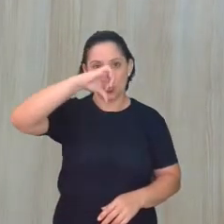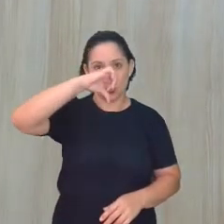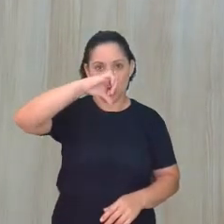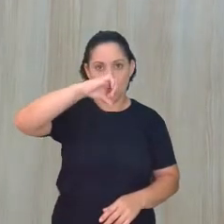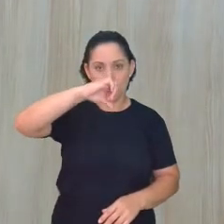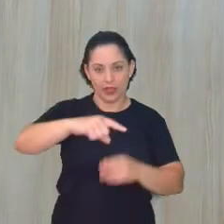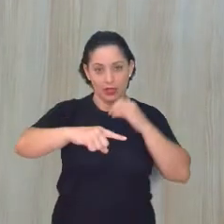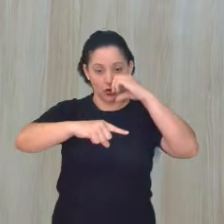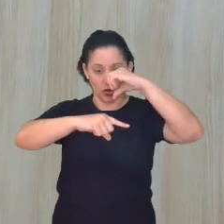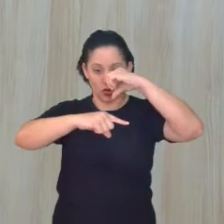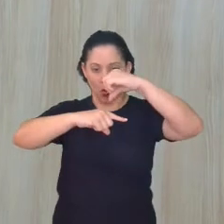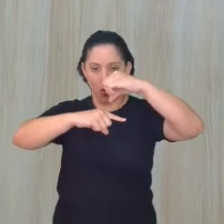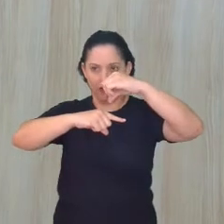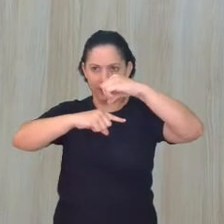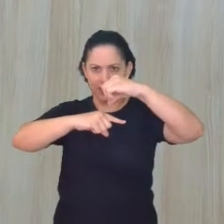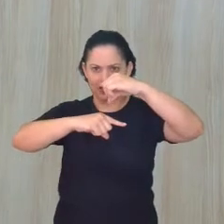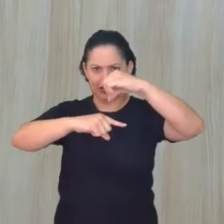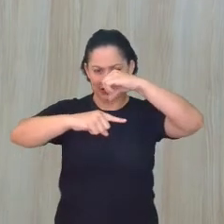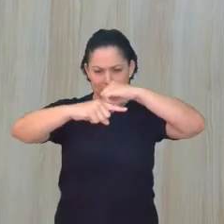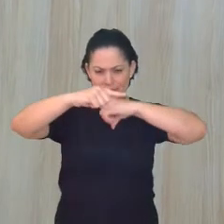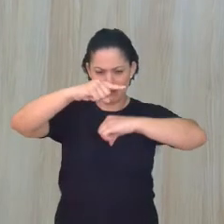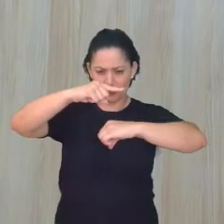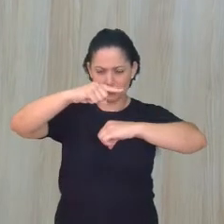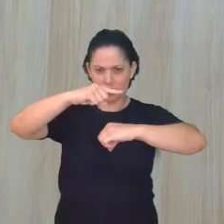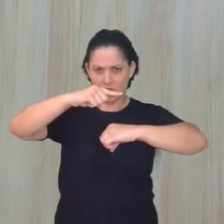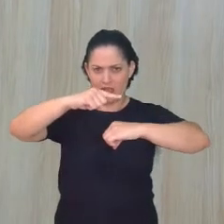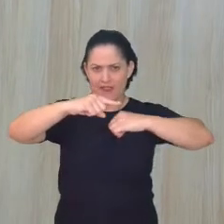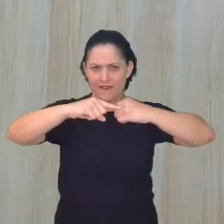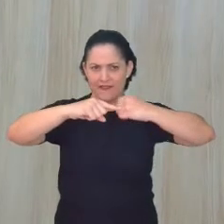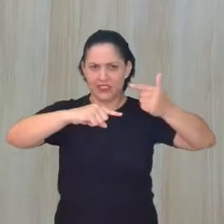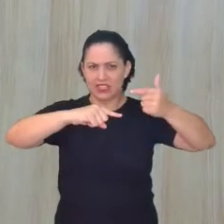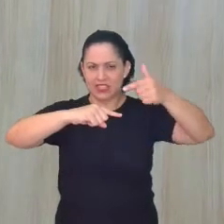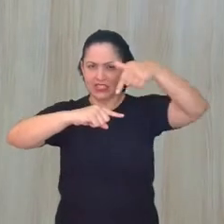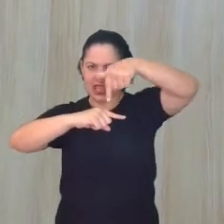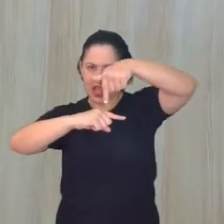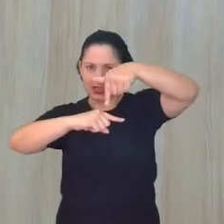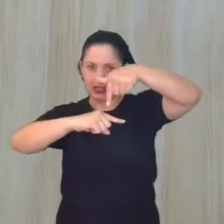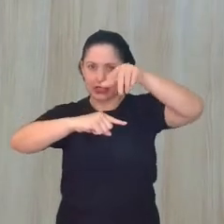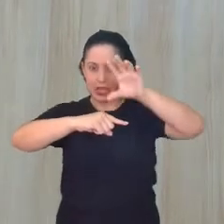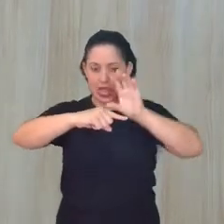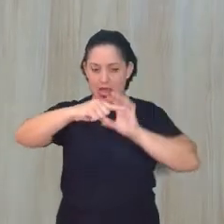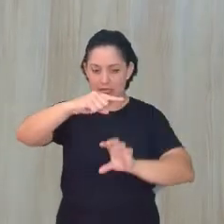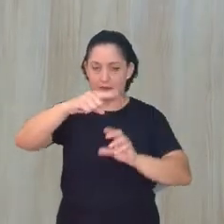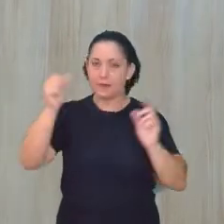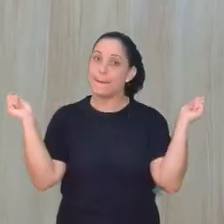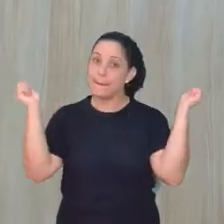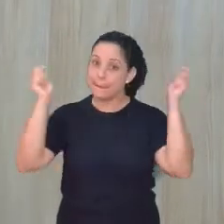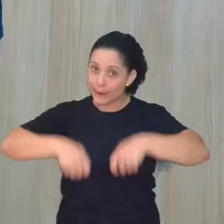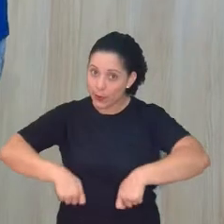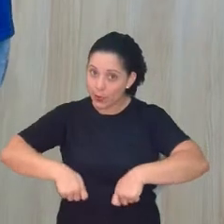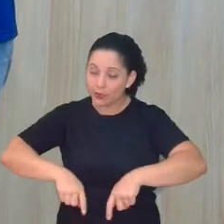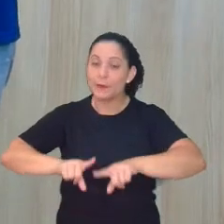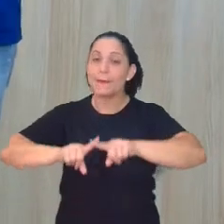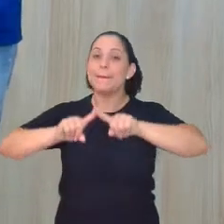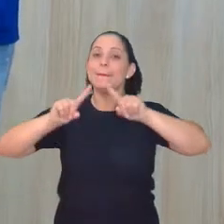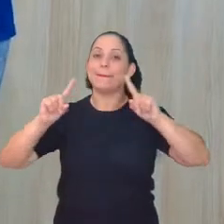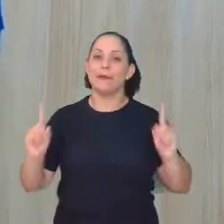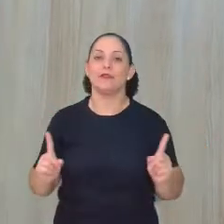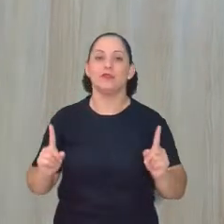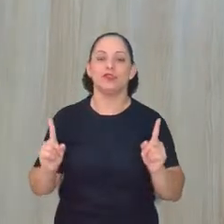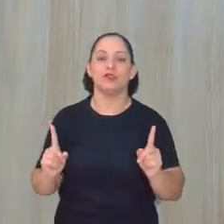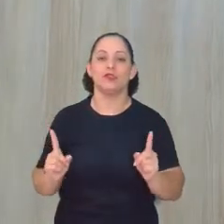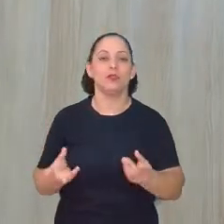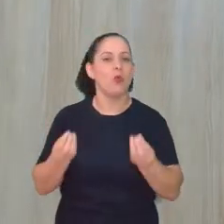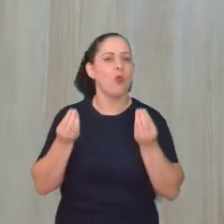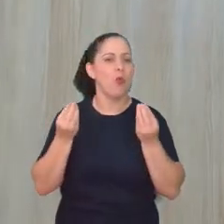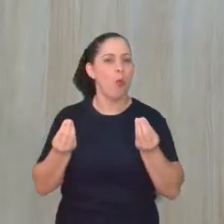cima, colocar ele embaixo e o 27 que está embaixo, colocar ele em cima, pode. Agora você tem que fazer isso